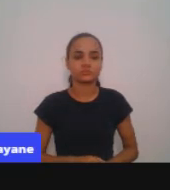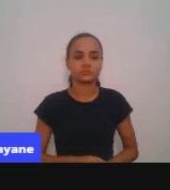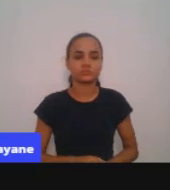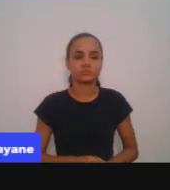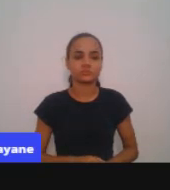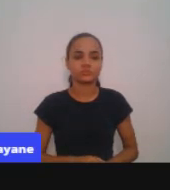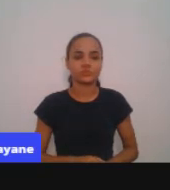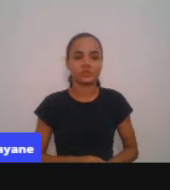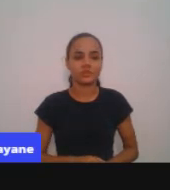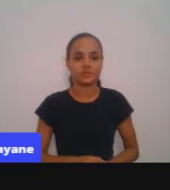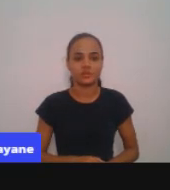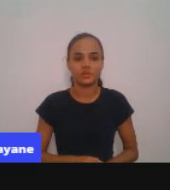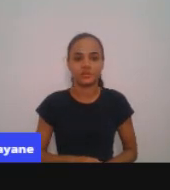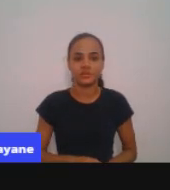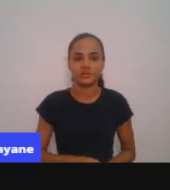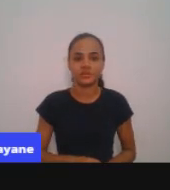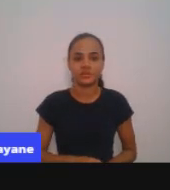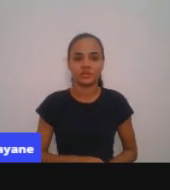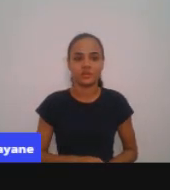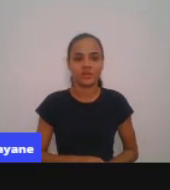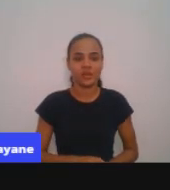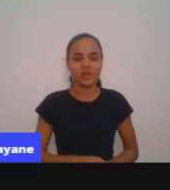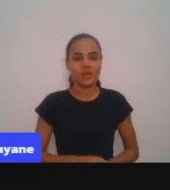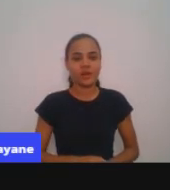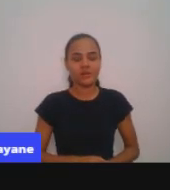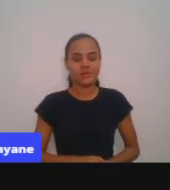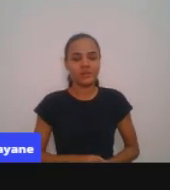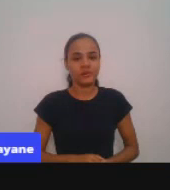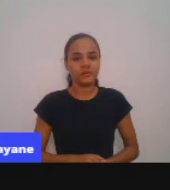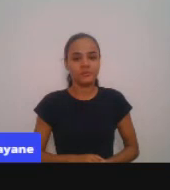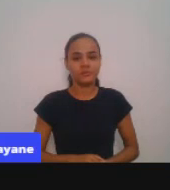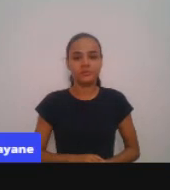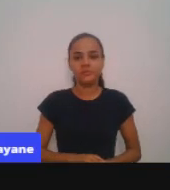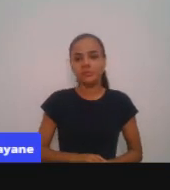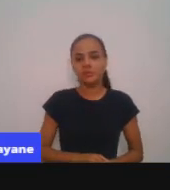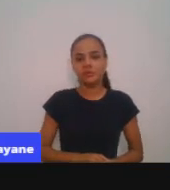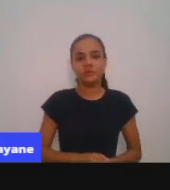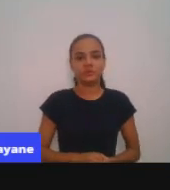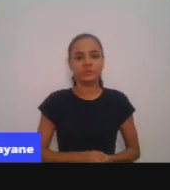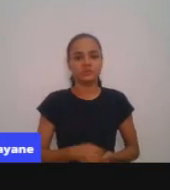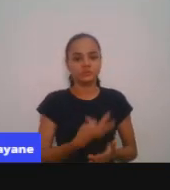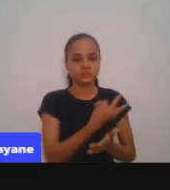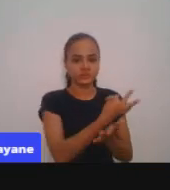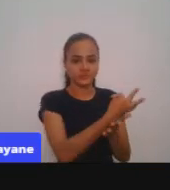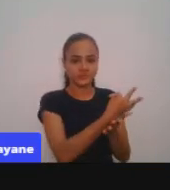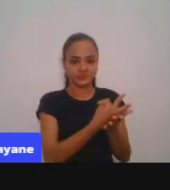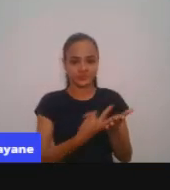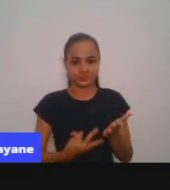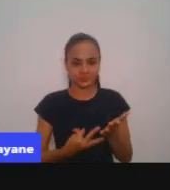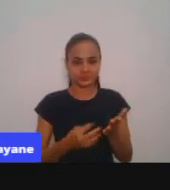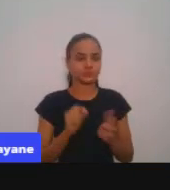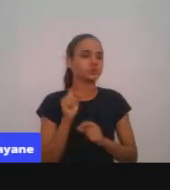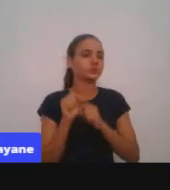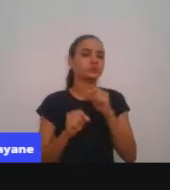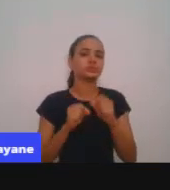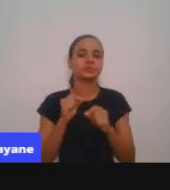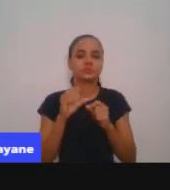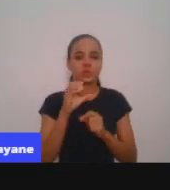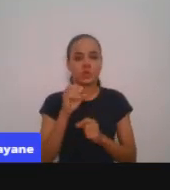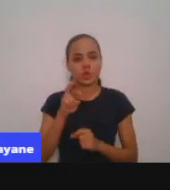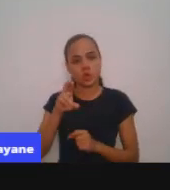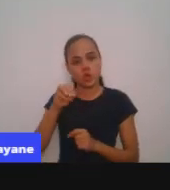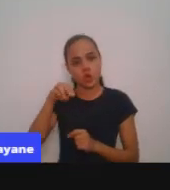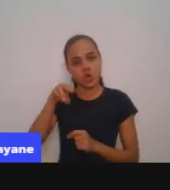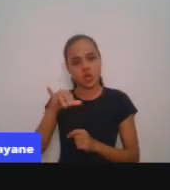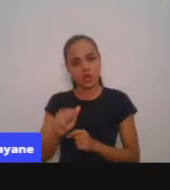volte, por favor. Isso. O texto é uma crônica da Marta Medeiros, seu título é A